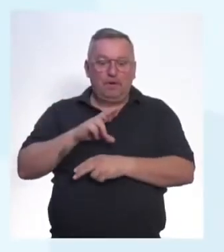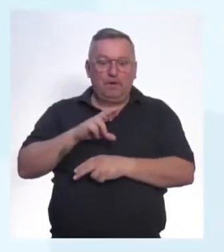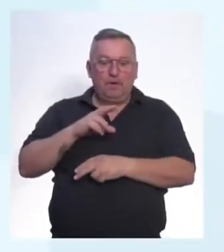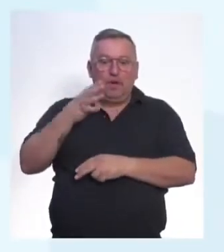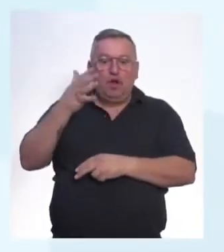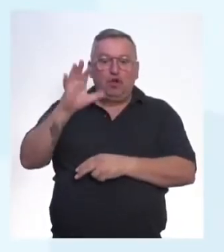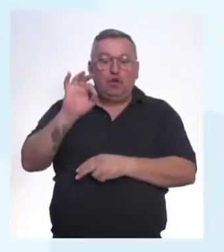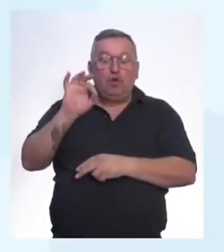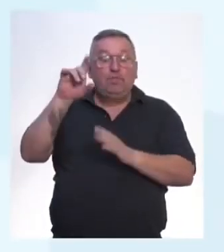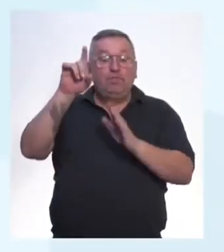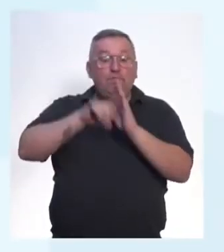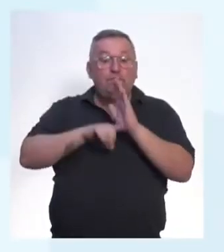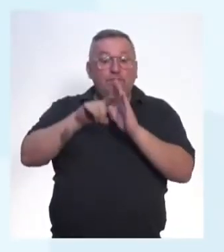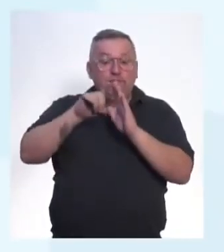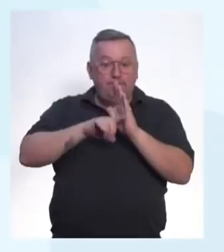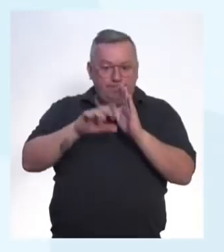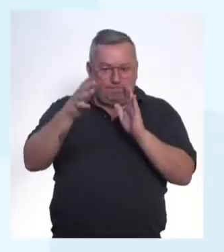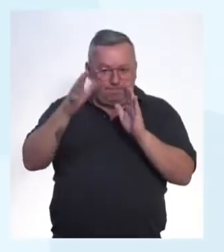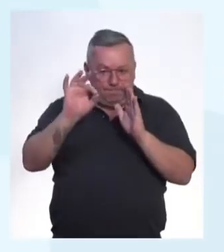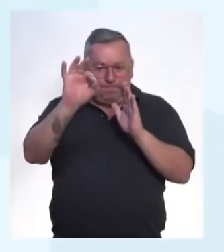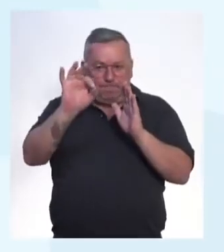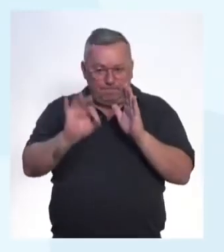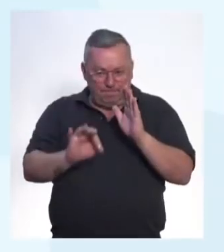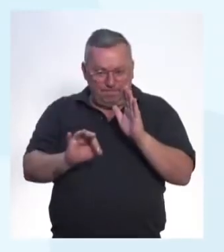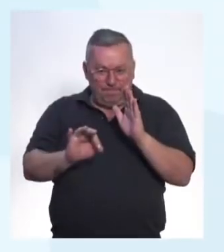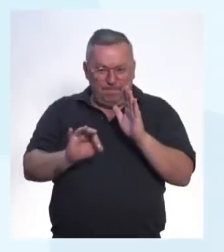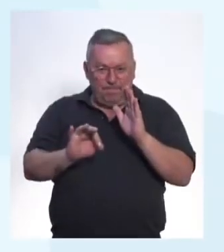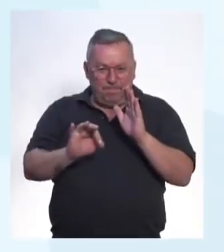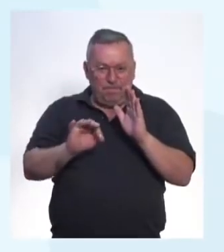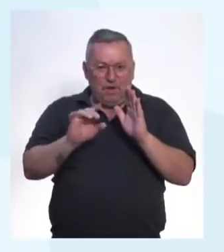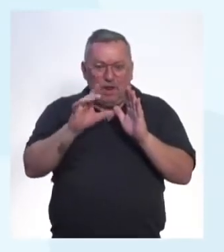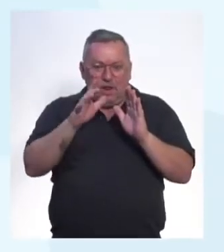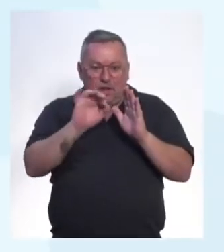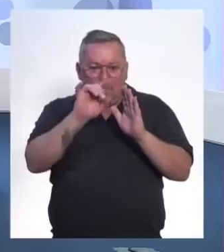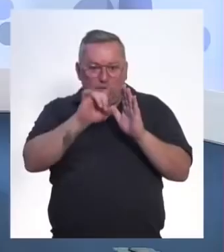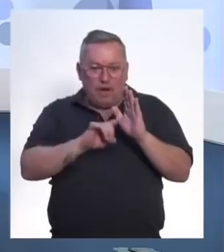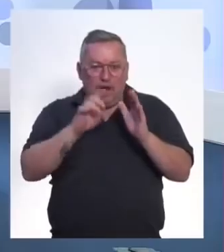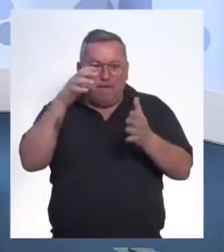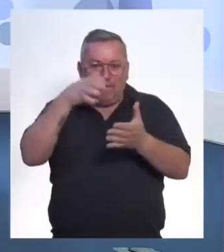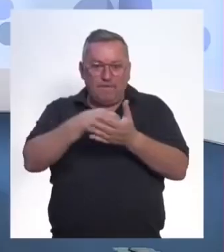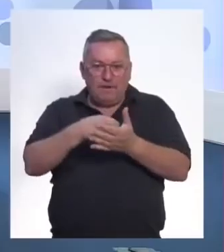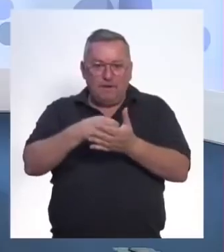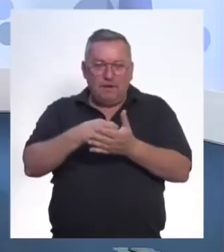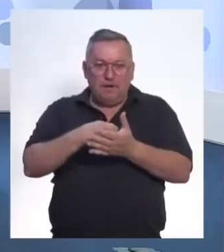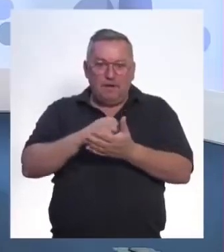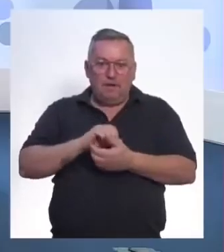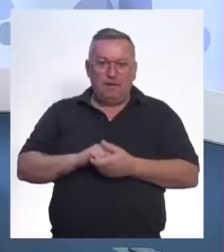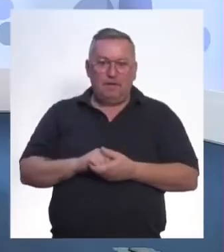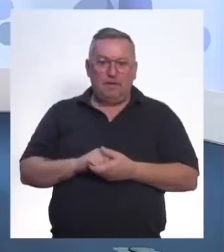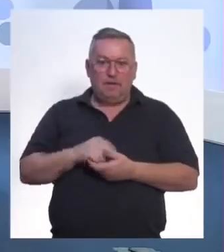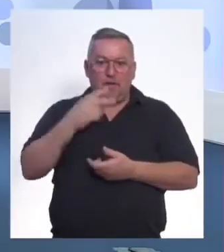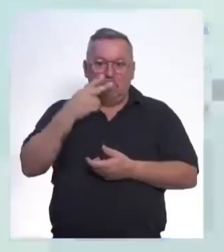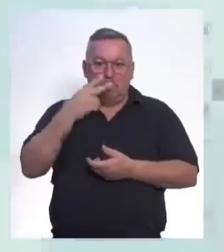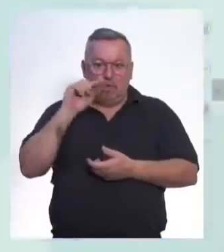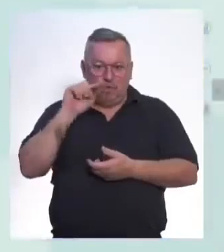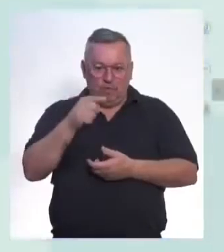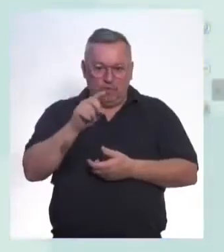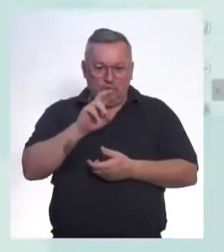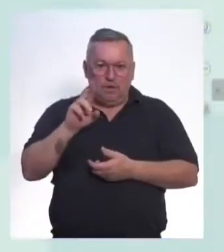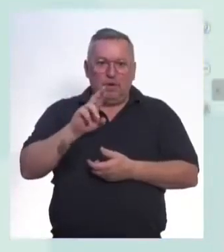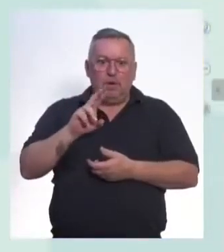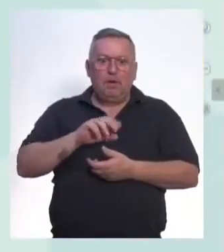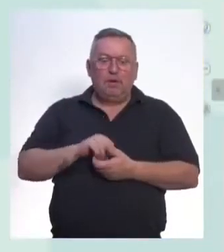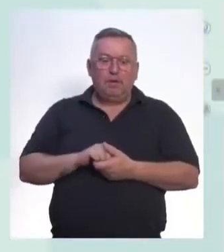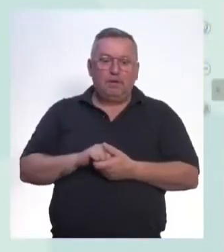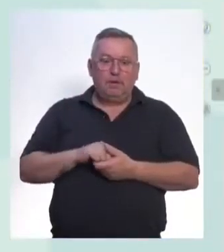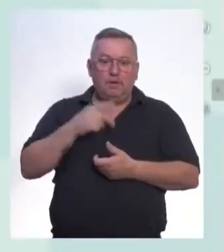é de quanto, Alessandra? 10%. Então tá aqui ele, ó, tá? A TV à vista custa quanto? 2.000? R$2.000. Então